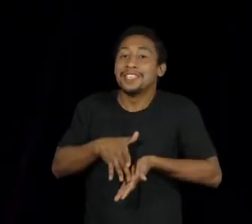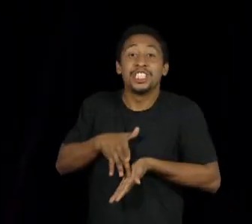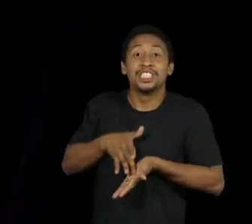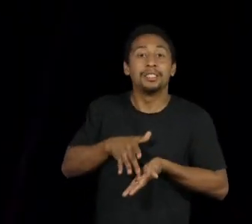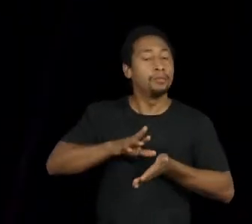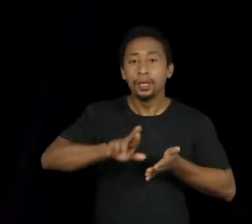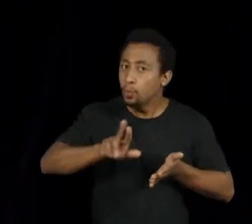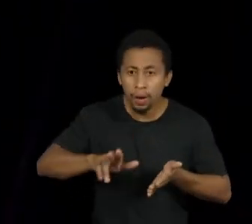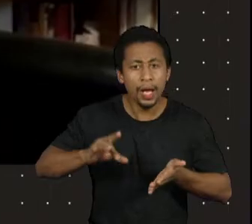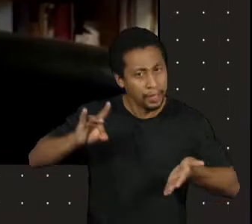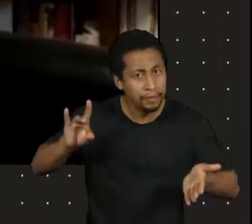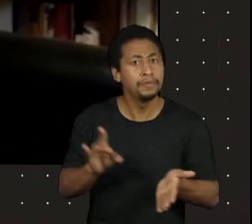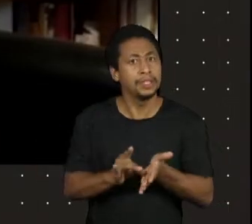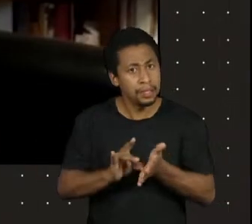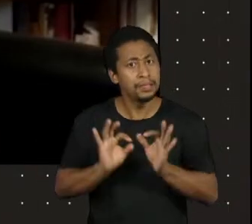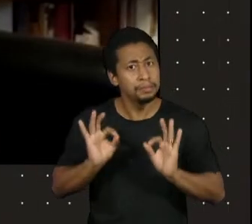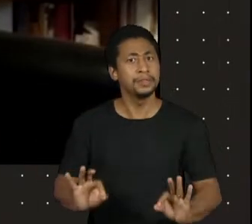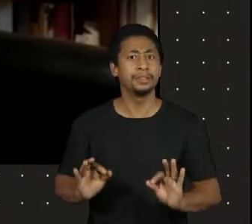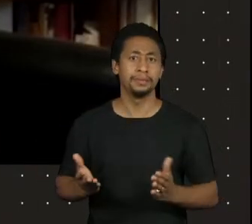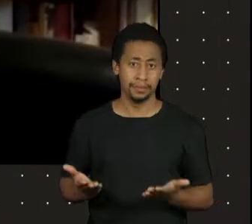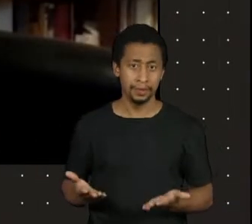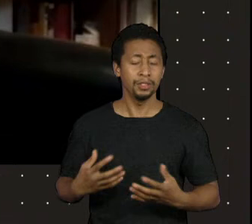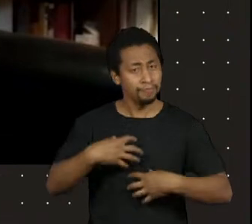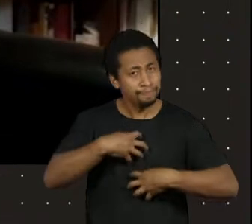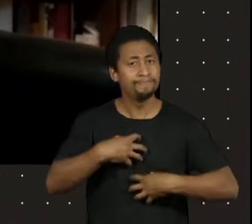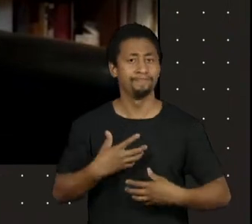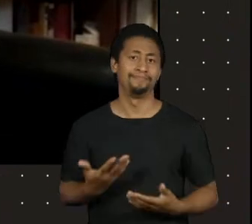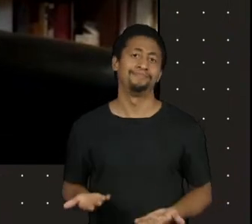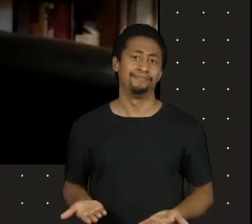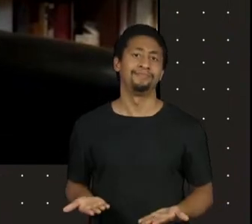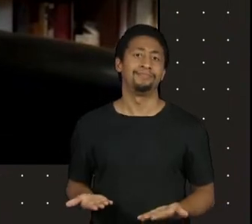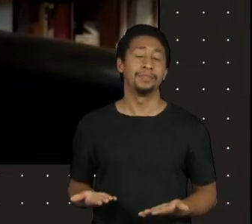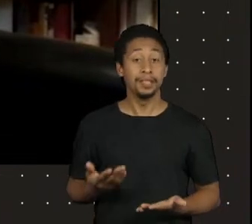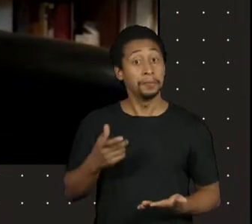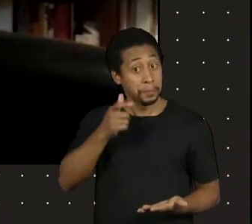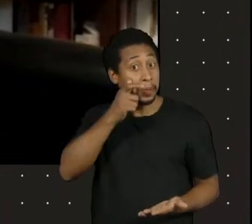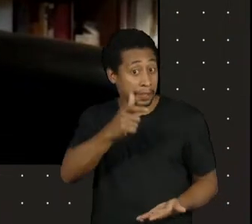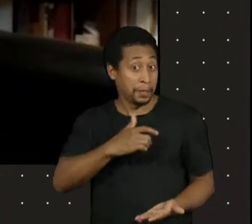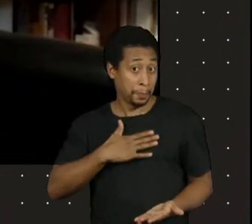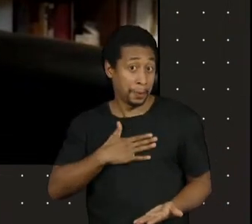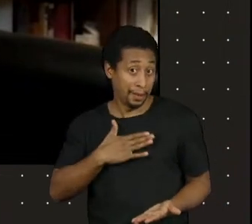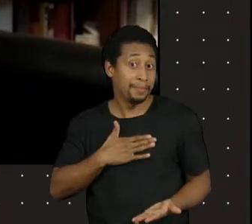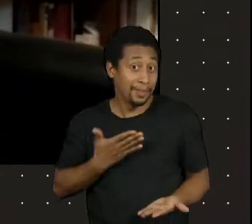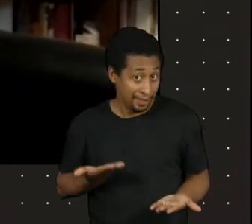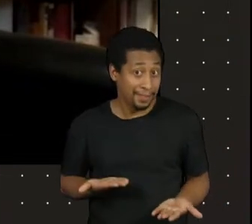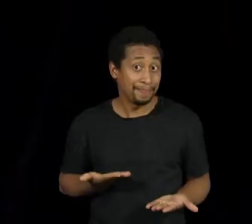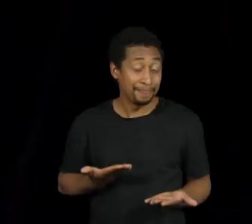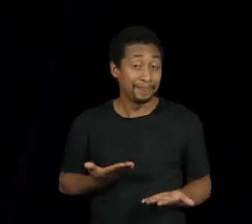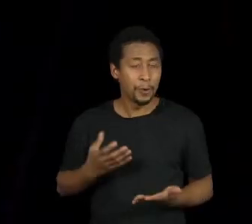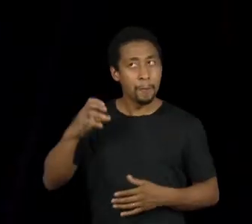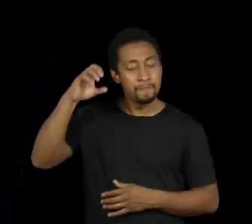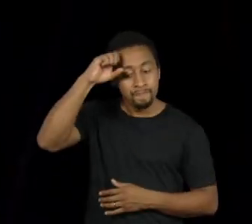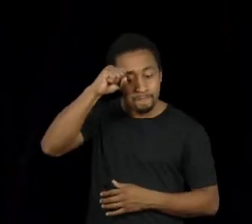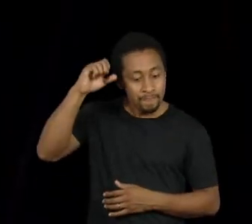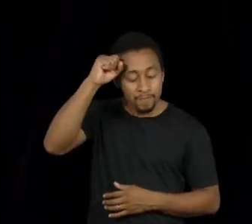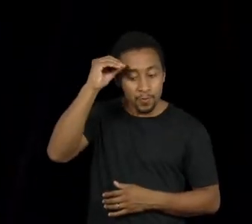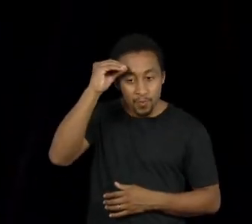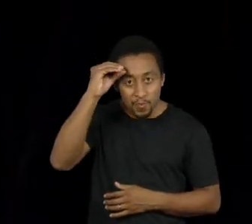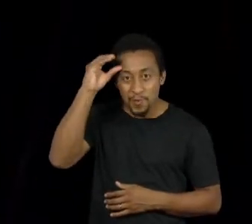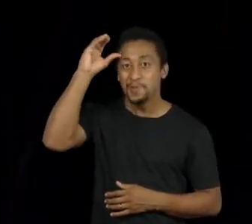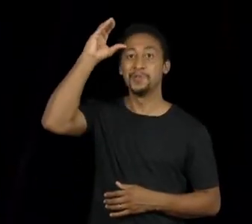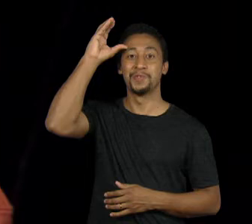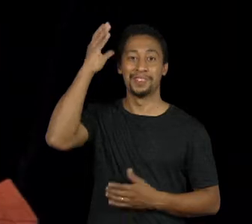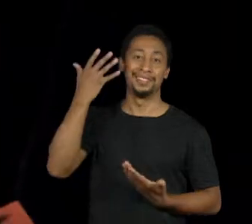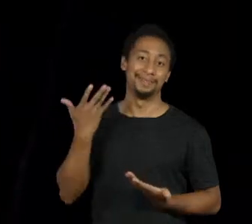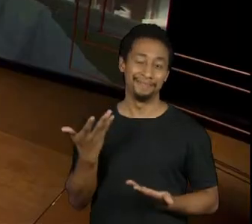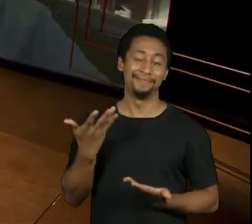período, né? E isso foi muito interessante para mim, muito formador, mas foi muito interessante,